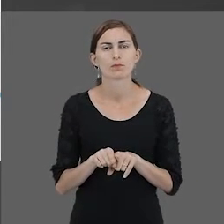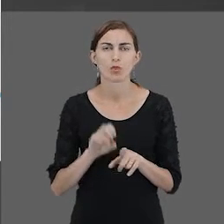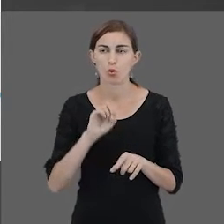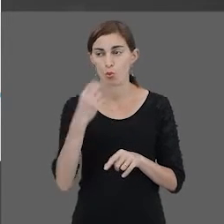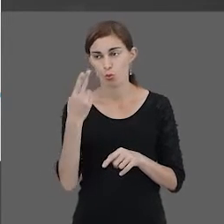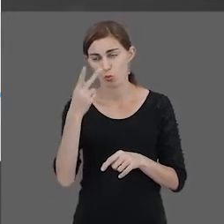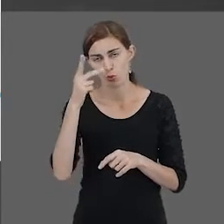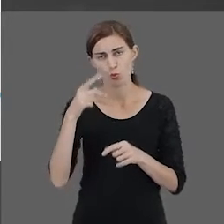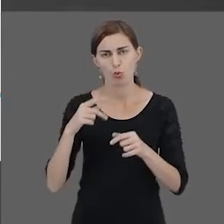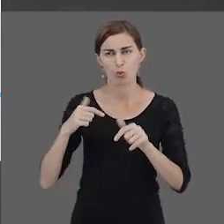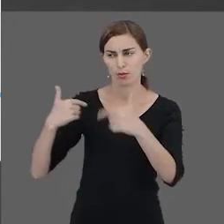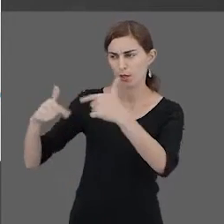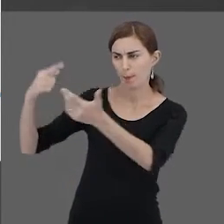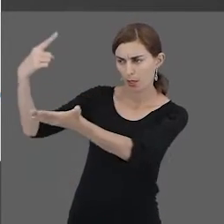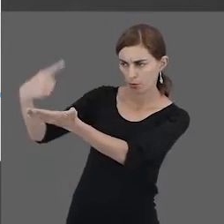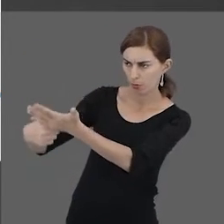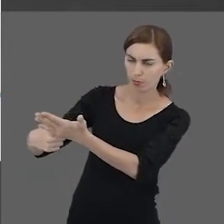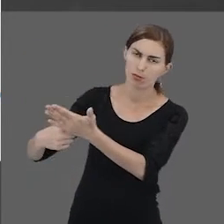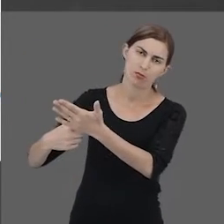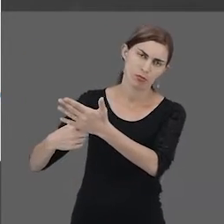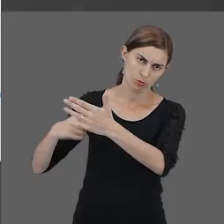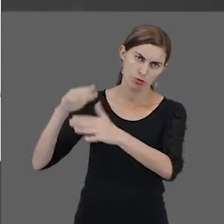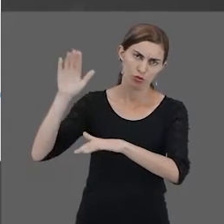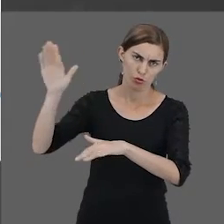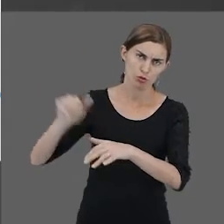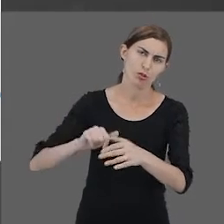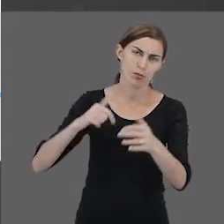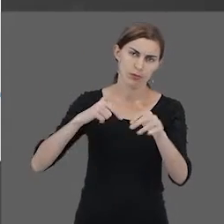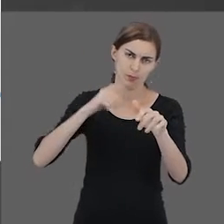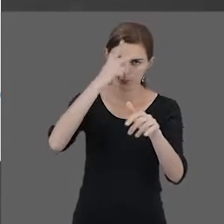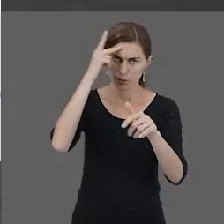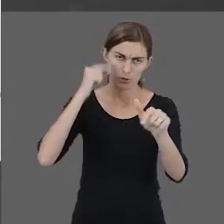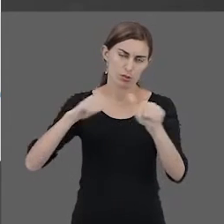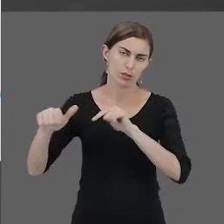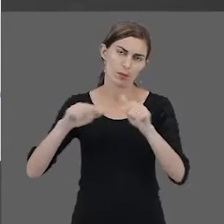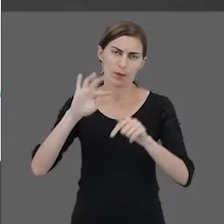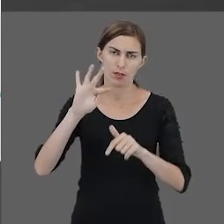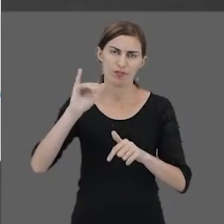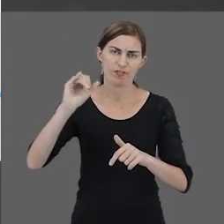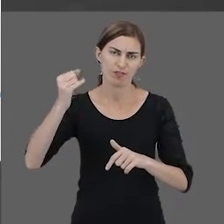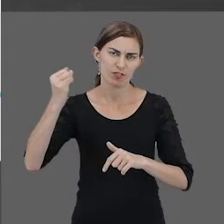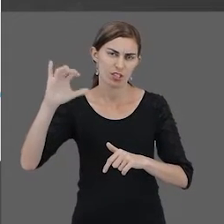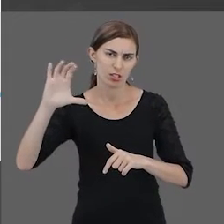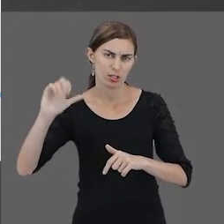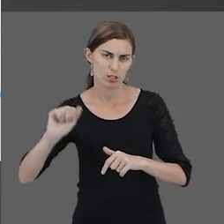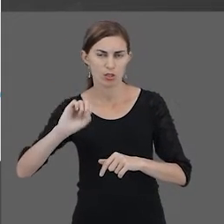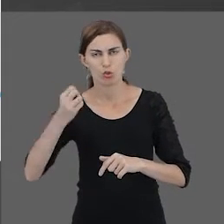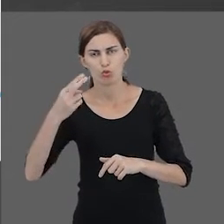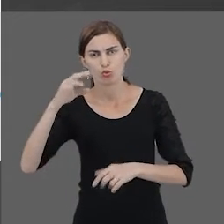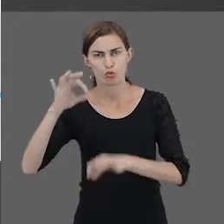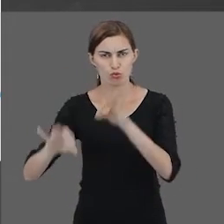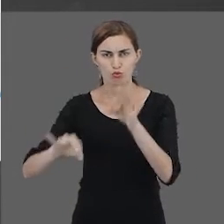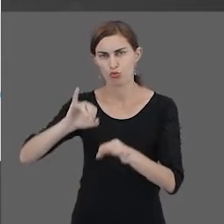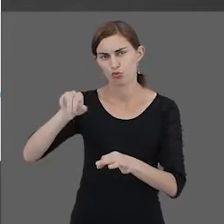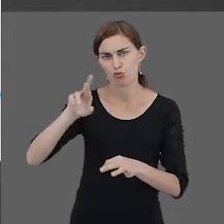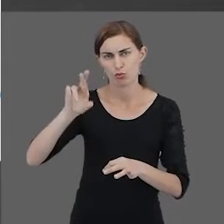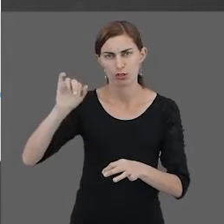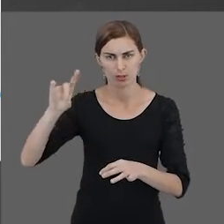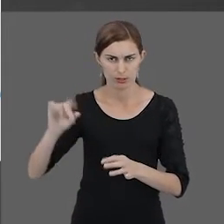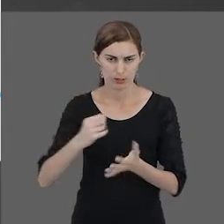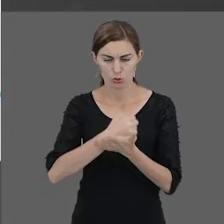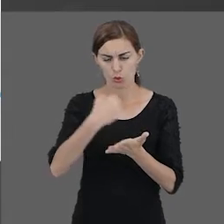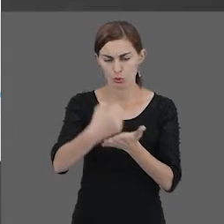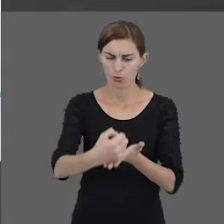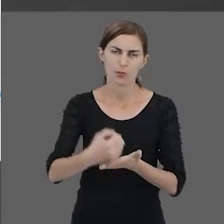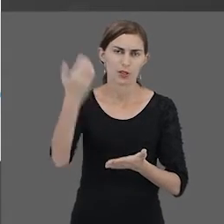ou da prestação de serviço, no caso de serviço pessoa física ou serviço de pessoa jurídica. Documentação de